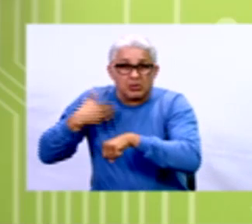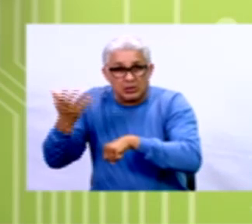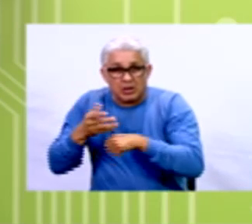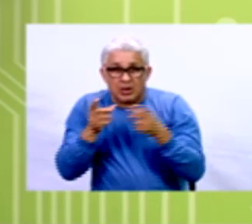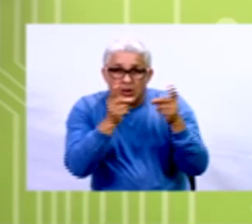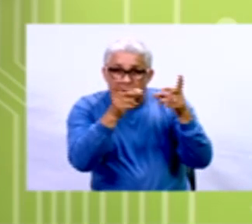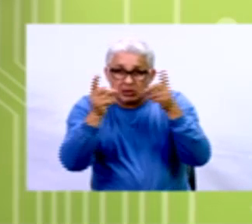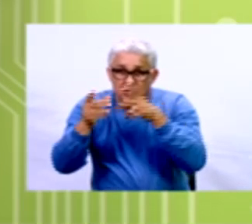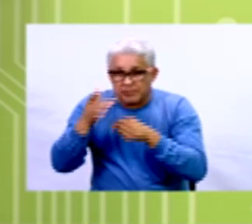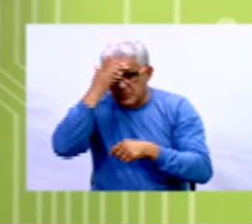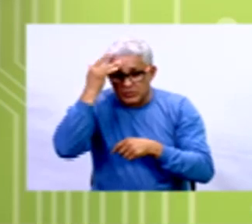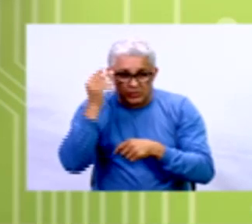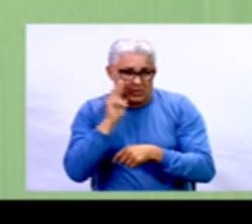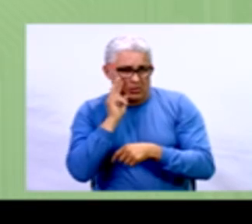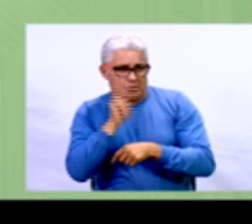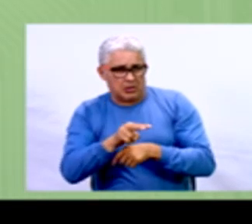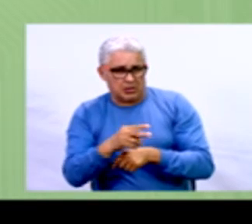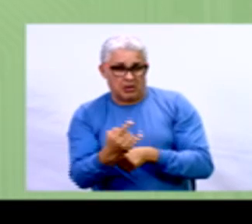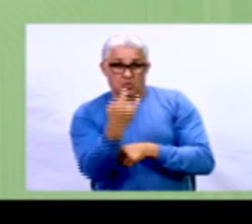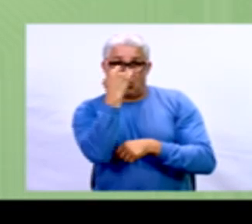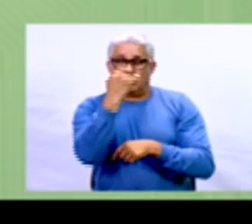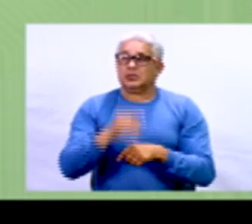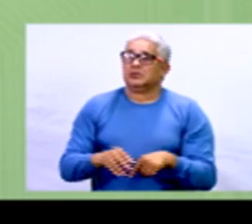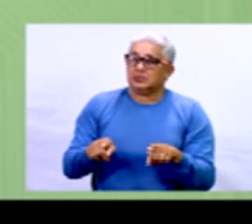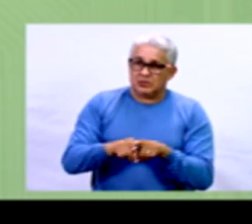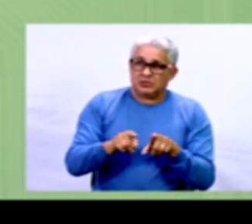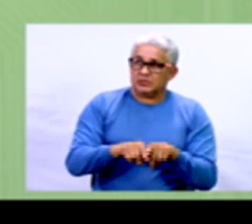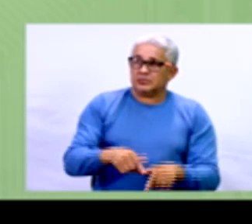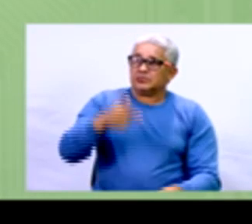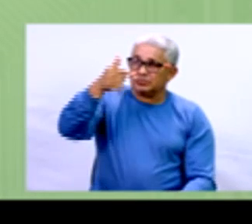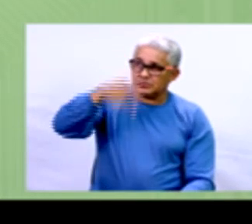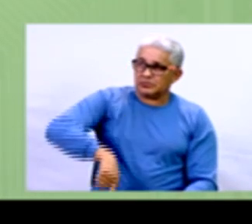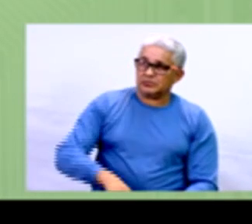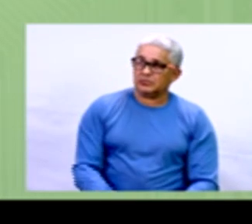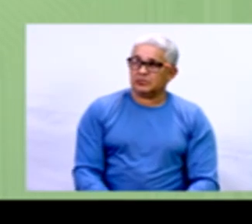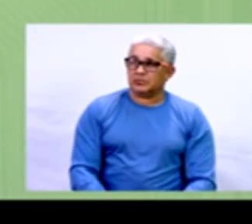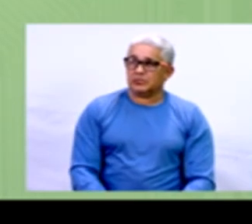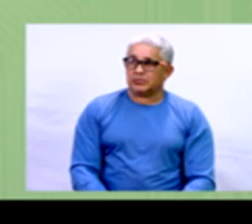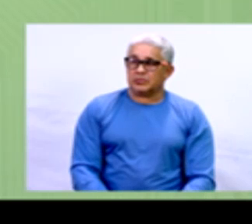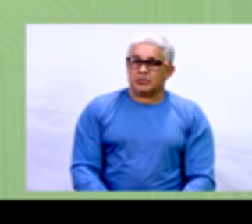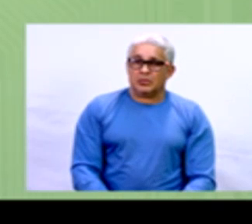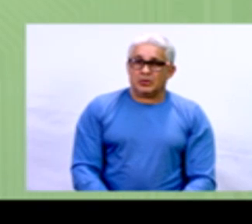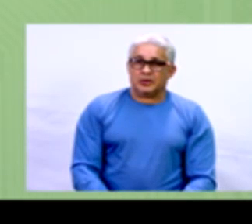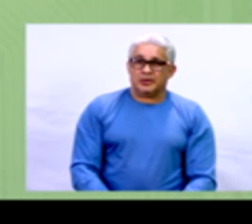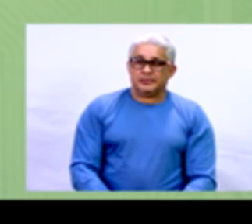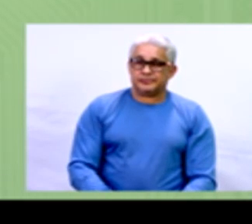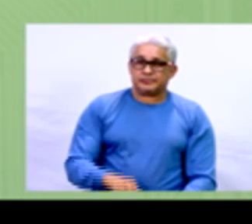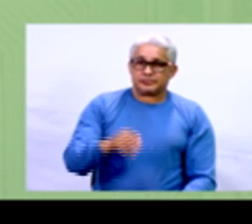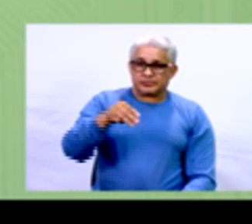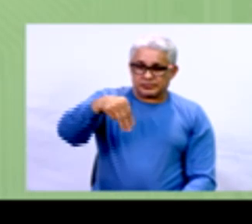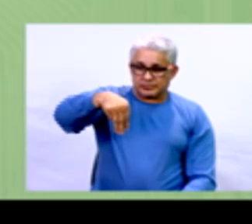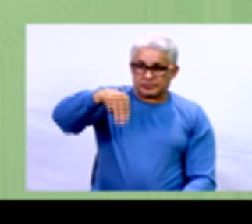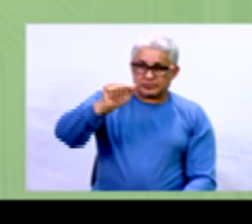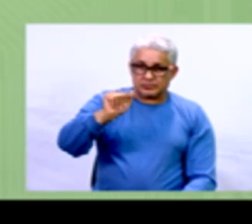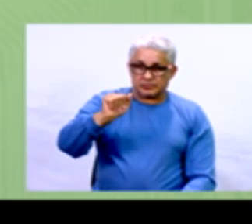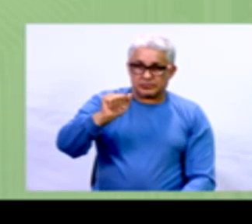mais atrativo, né? Aqui de novo, olha, publicidade e marketing. Então, eu vou divulgar um